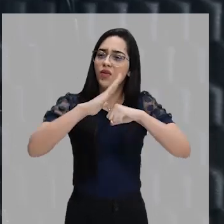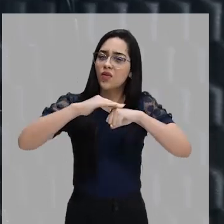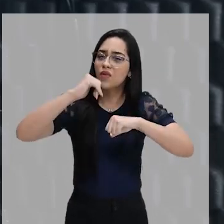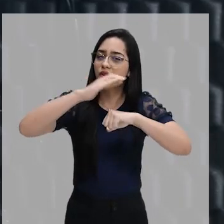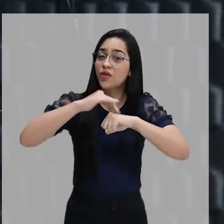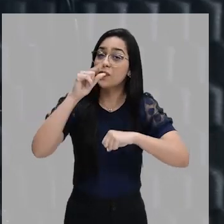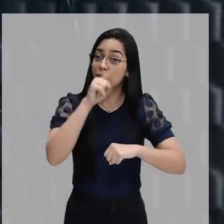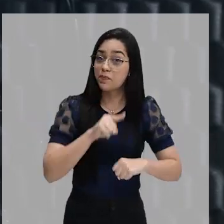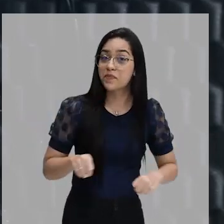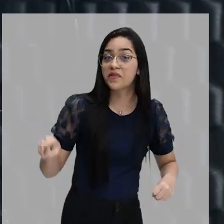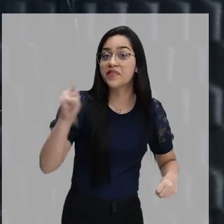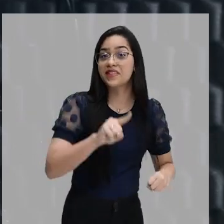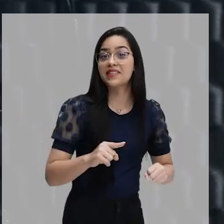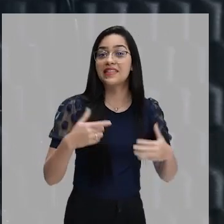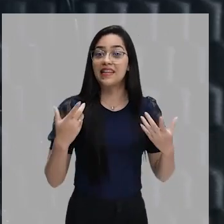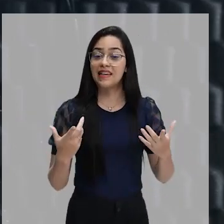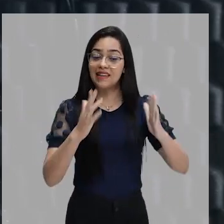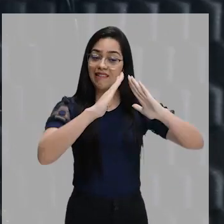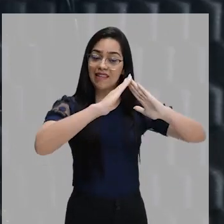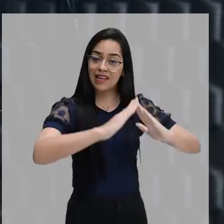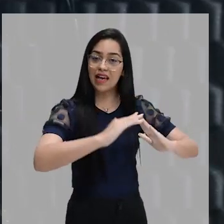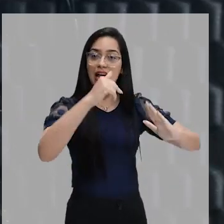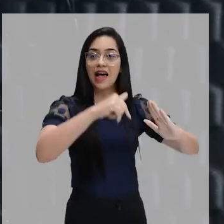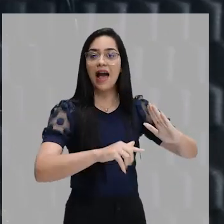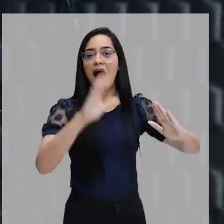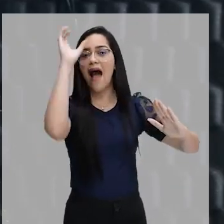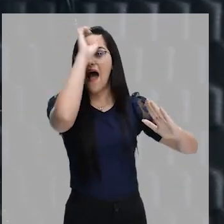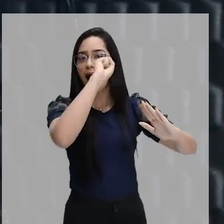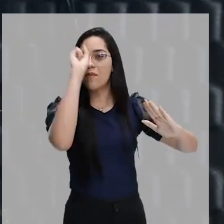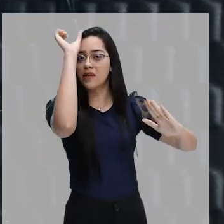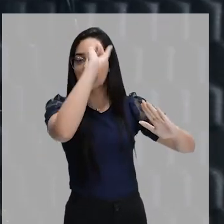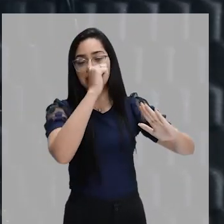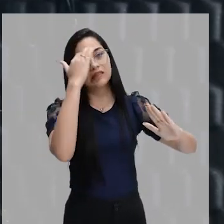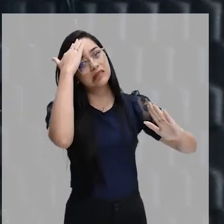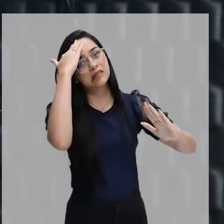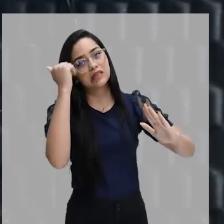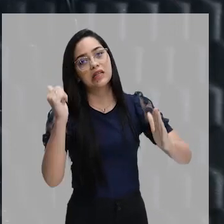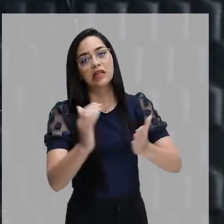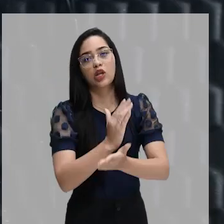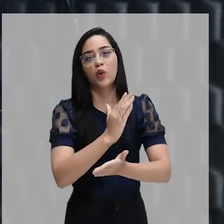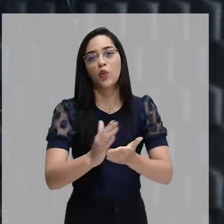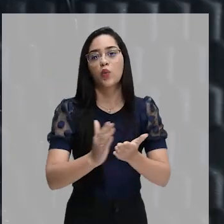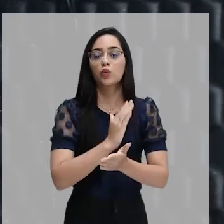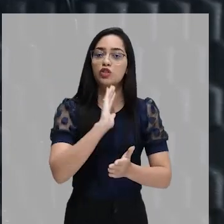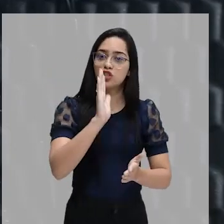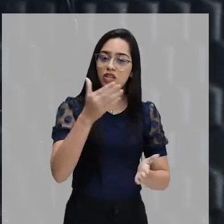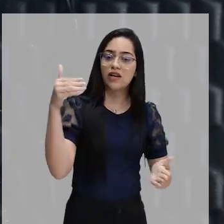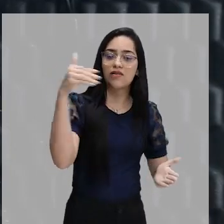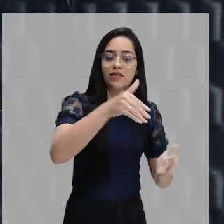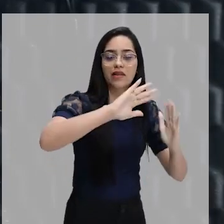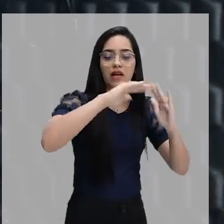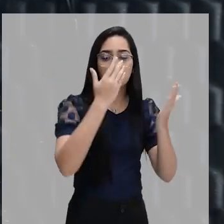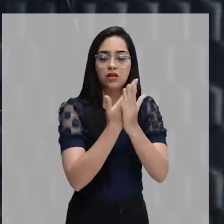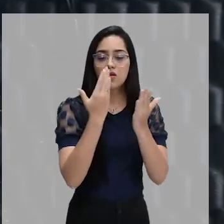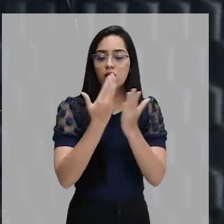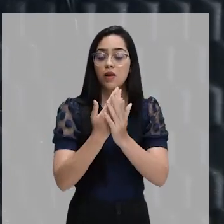para vocês que estão em casa e aprendendo. Eu sei que tem alguns também já na escola, mas